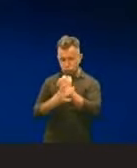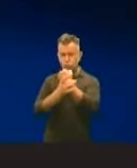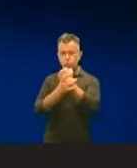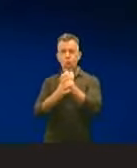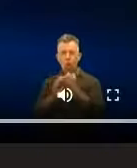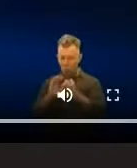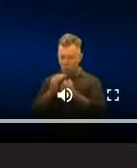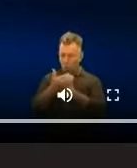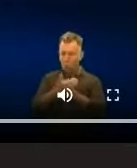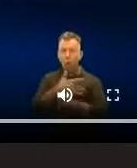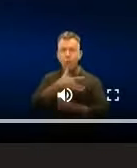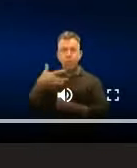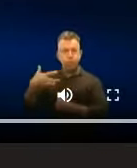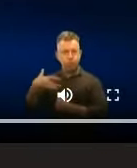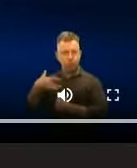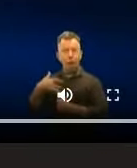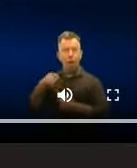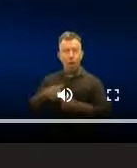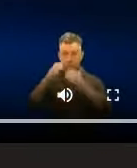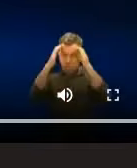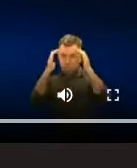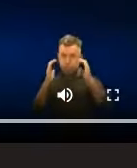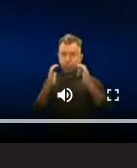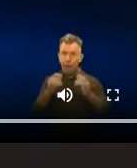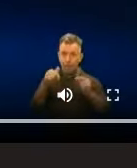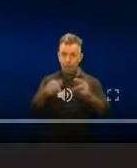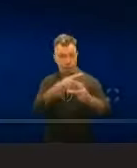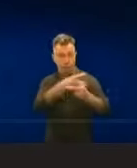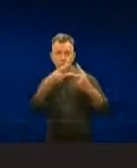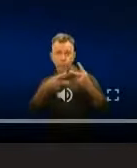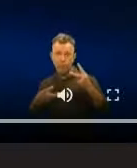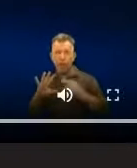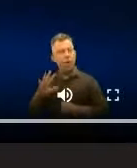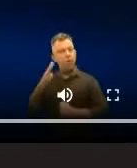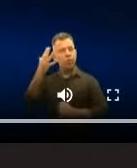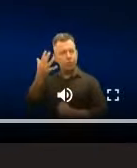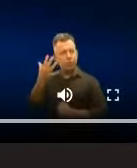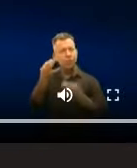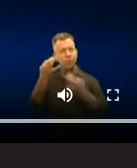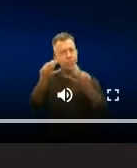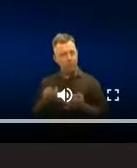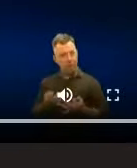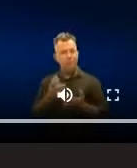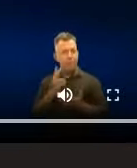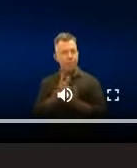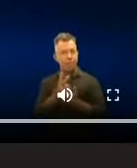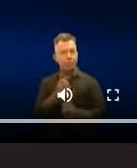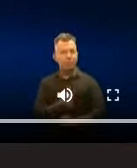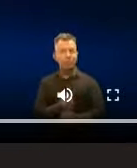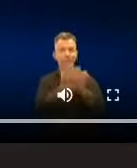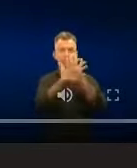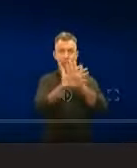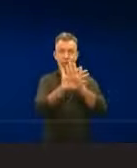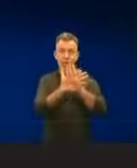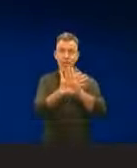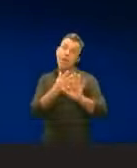segurança sanitária foram levados em consideração para que o Via Investor Day aconteça, mesmo que Galera que virtualmente. tiver